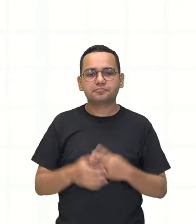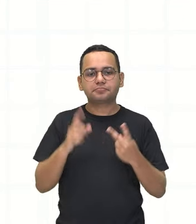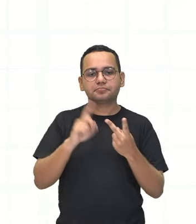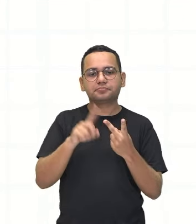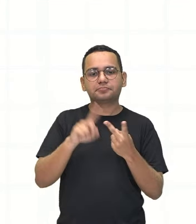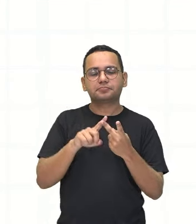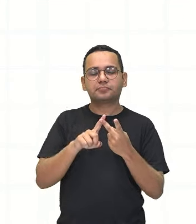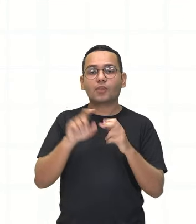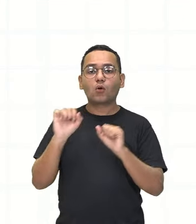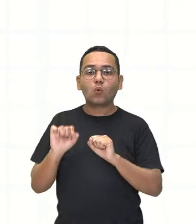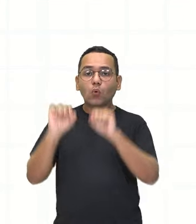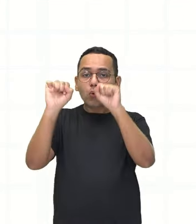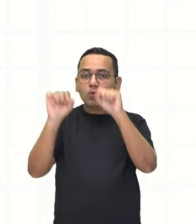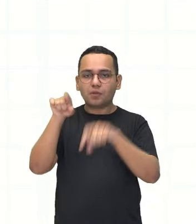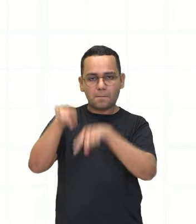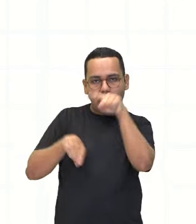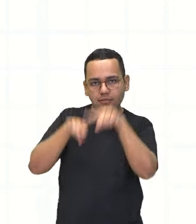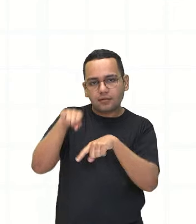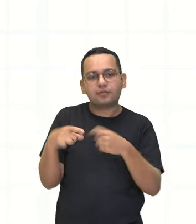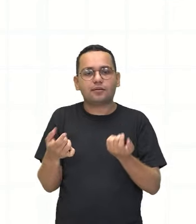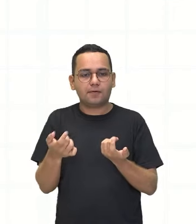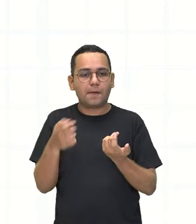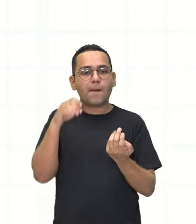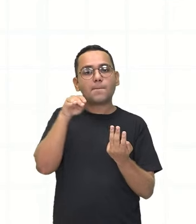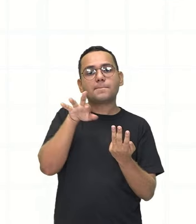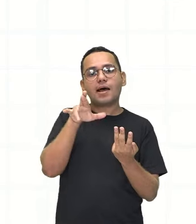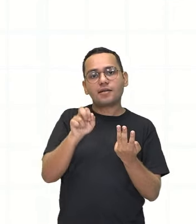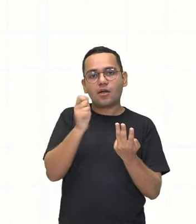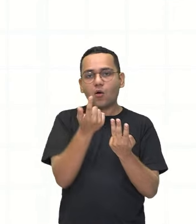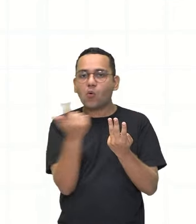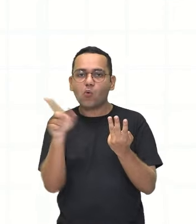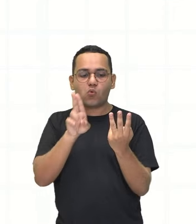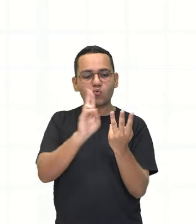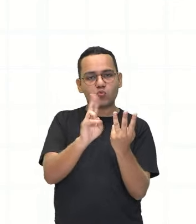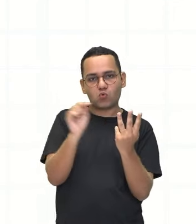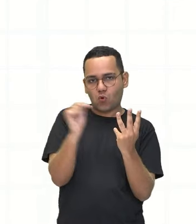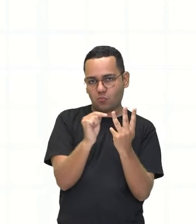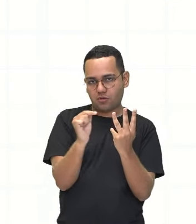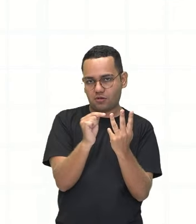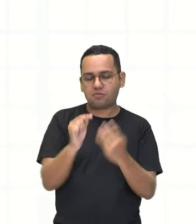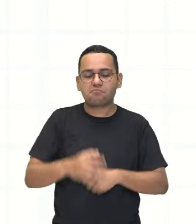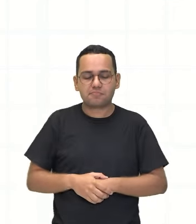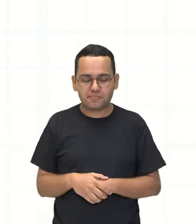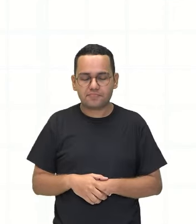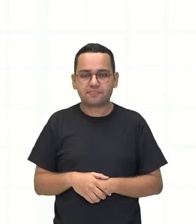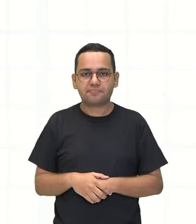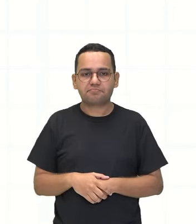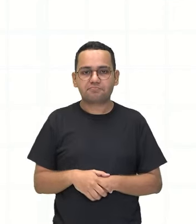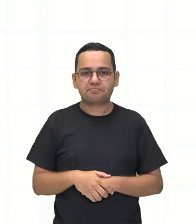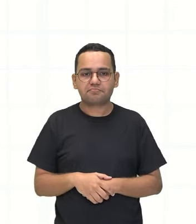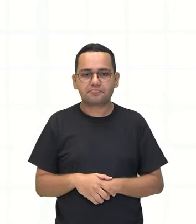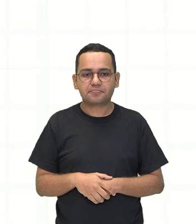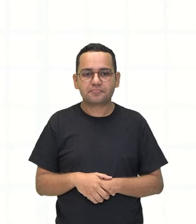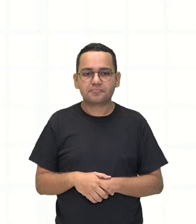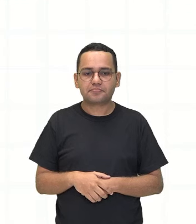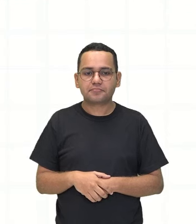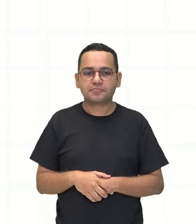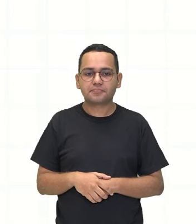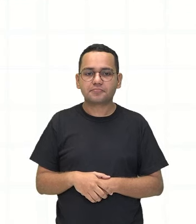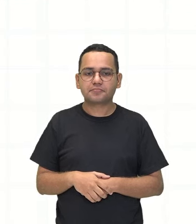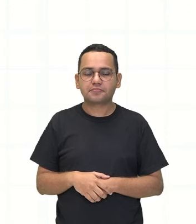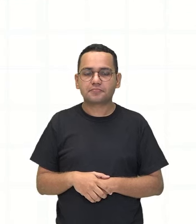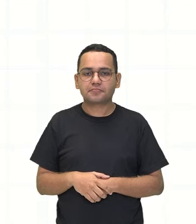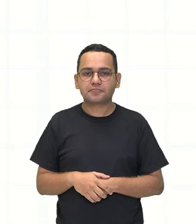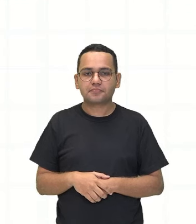cortina, que é um objeto. Maria, que é outro nome de outra menina, já que elas eram amigas aí. No poema a gente